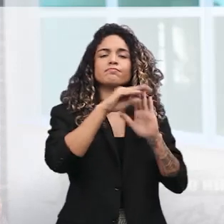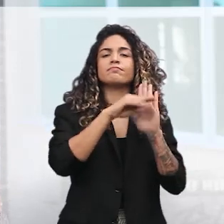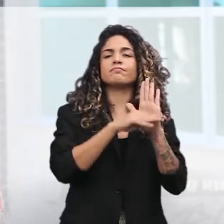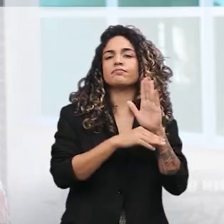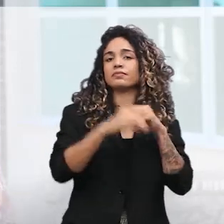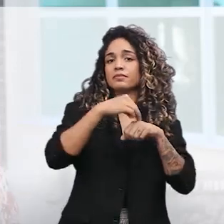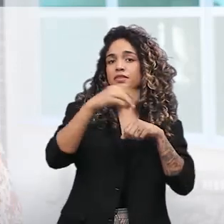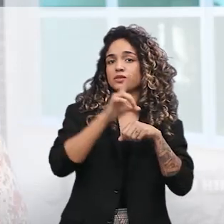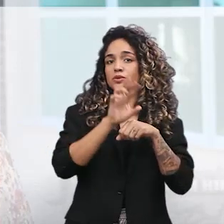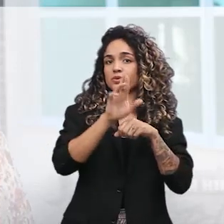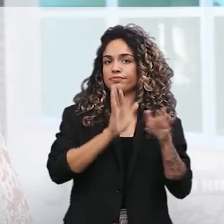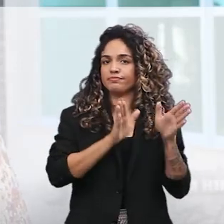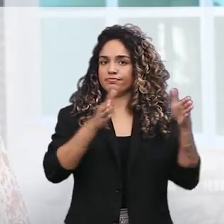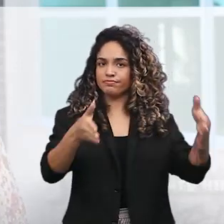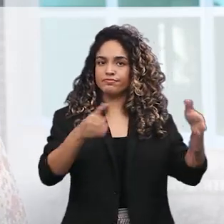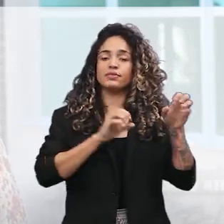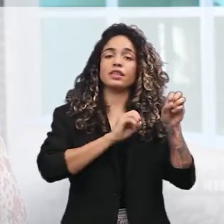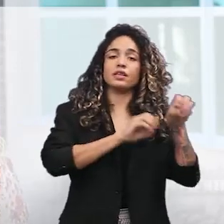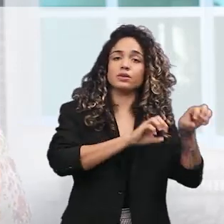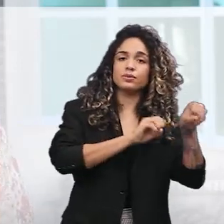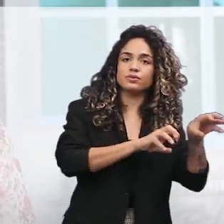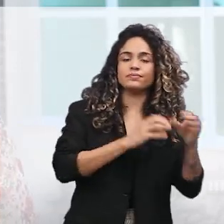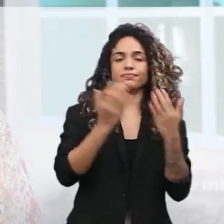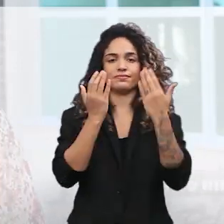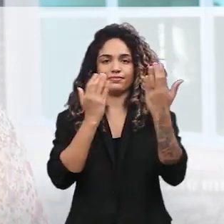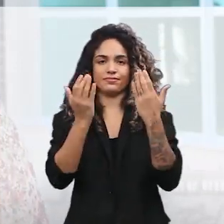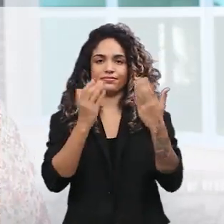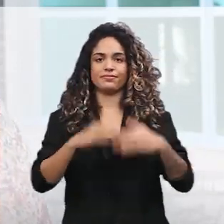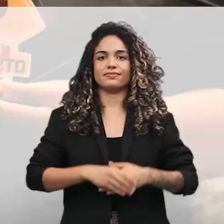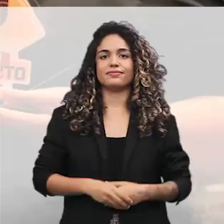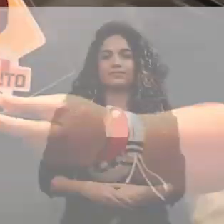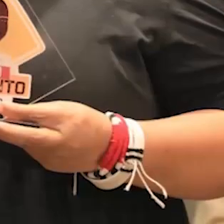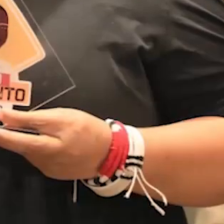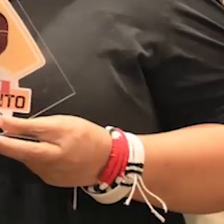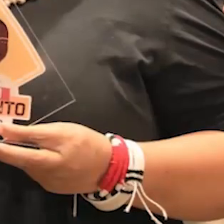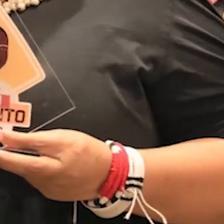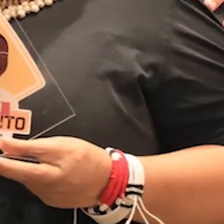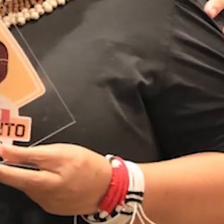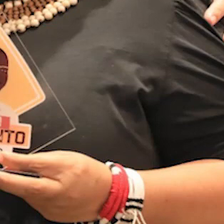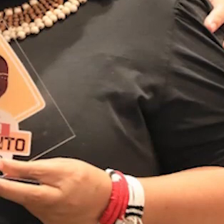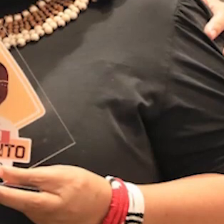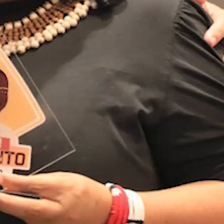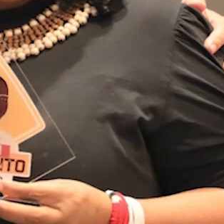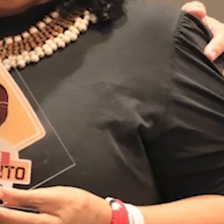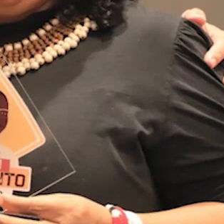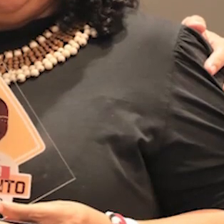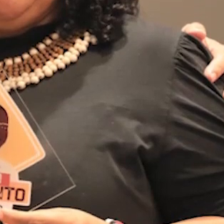de pós-graduação em Educação e em Psicologia.